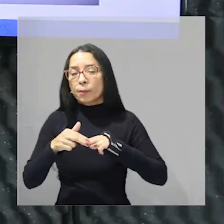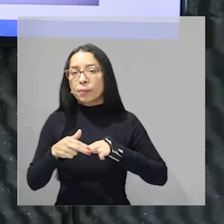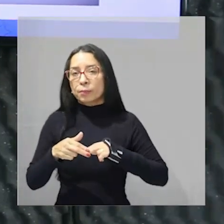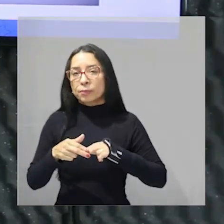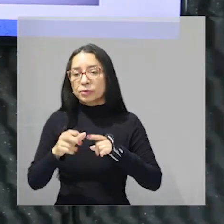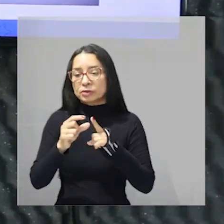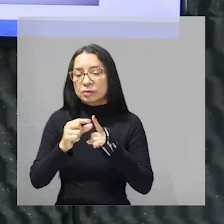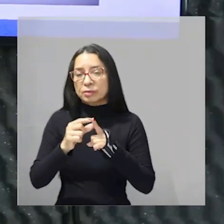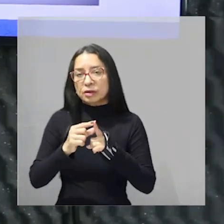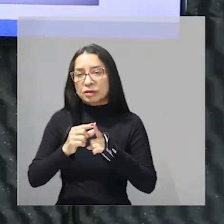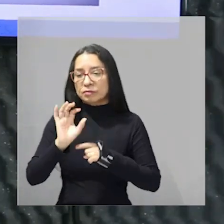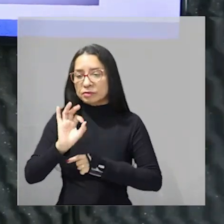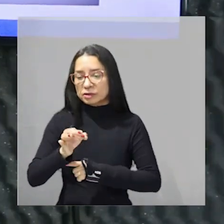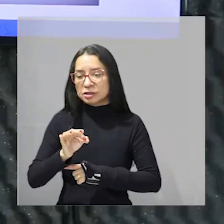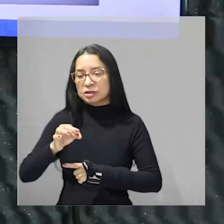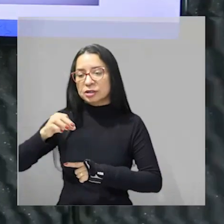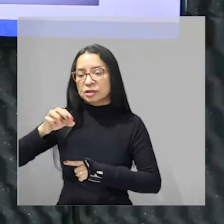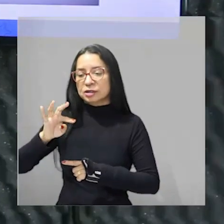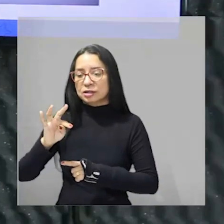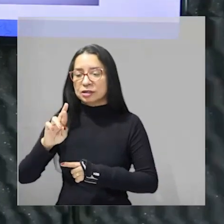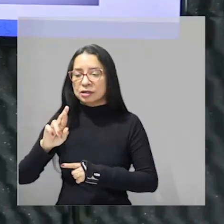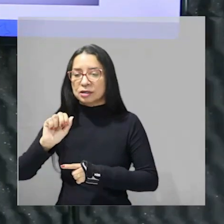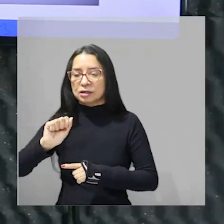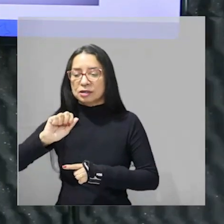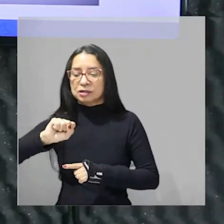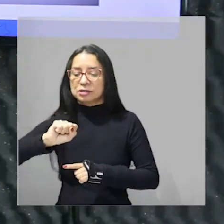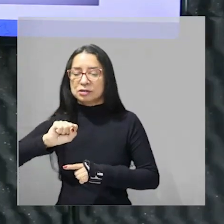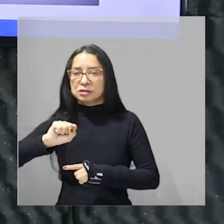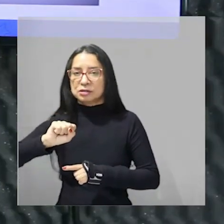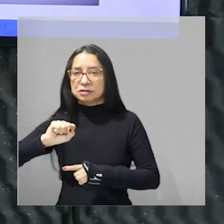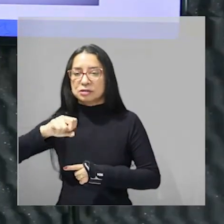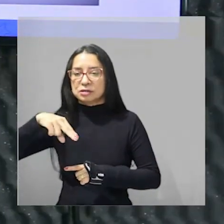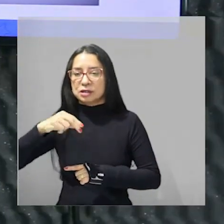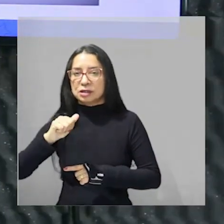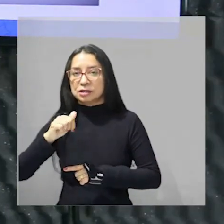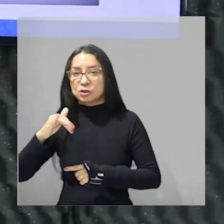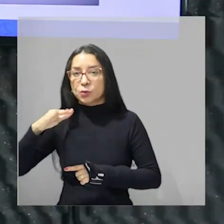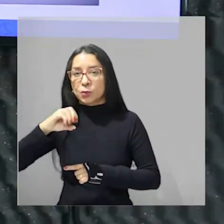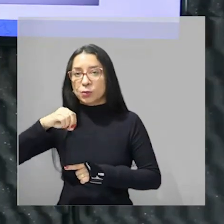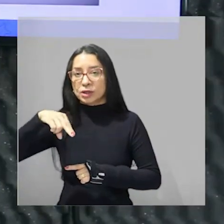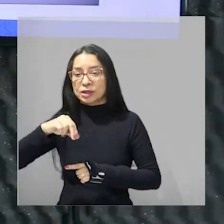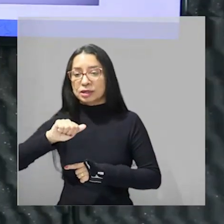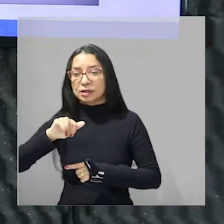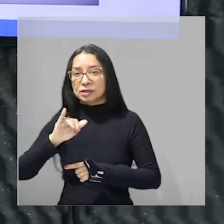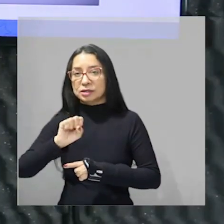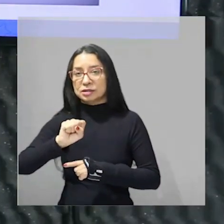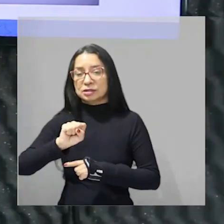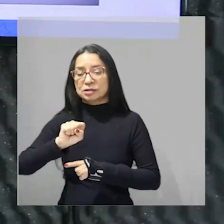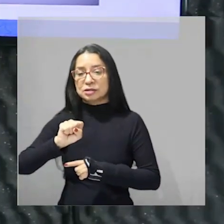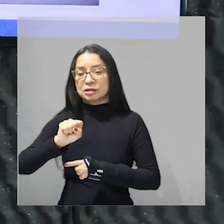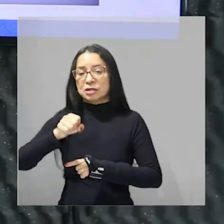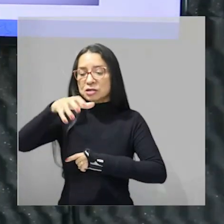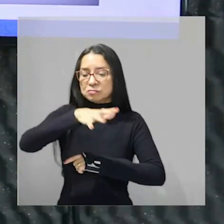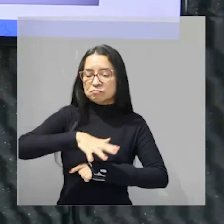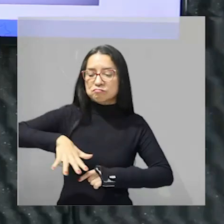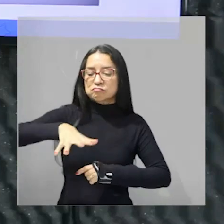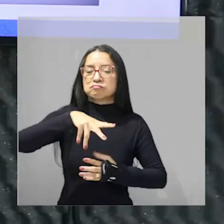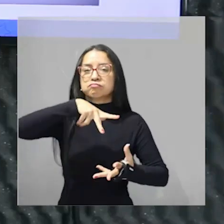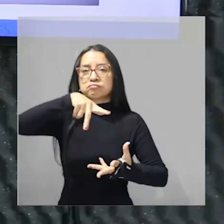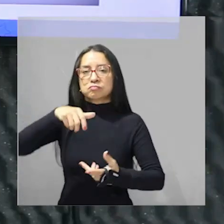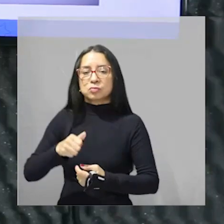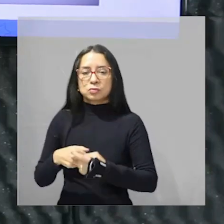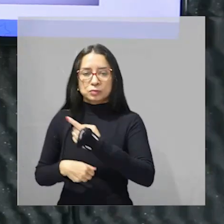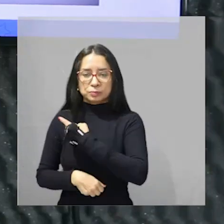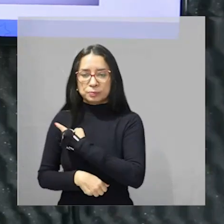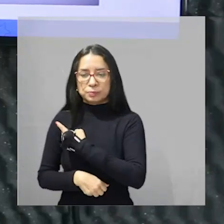transnacional. Muita atenção, tá? Então fica muito claro aqui, ó, empresas transnacionais que circulam pelo mundo. Vou te mostrar aqui, ó,